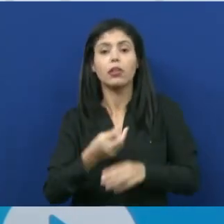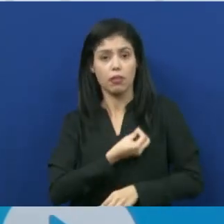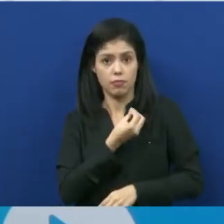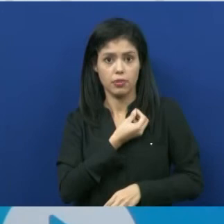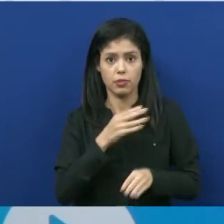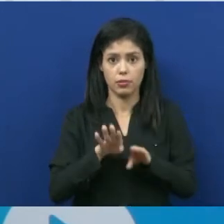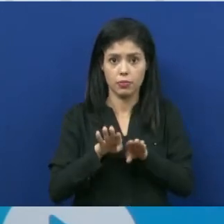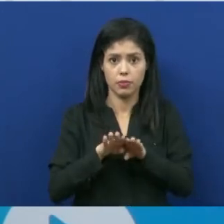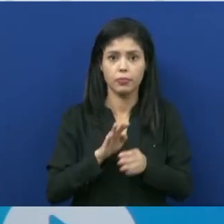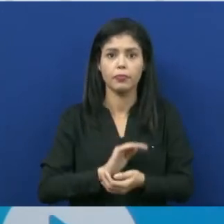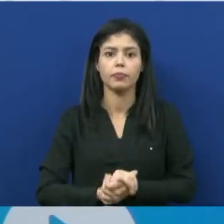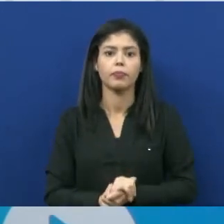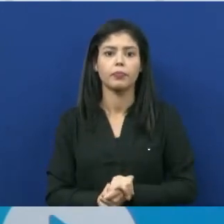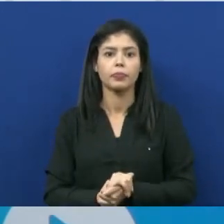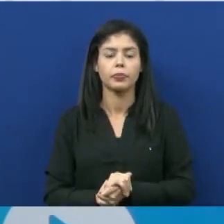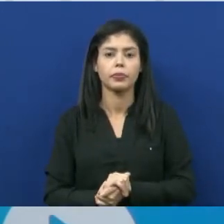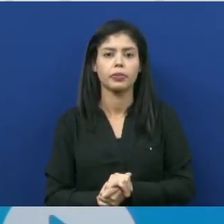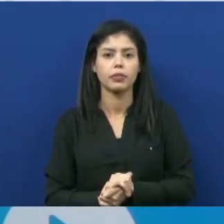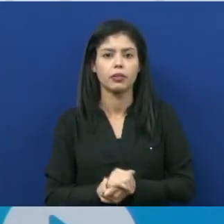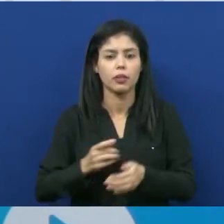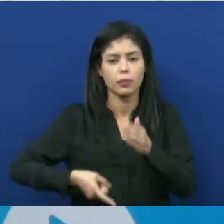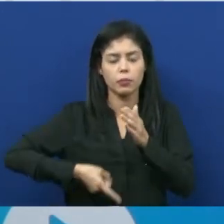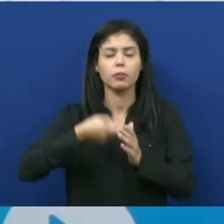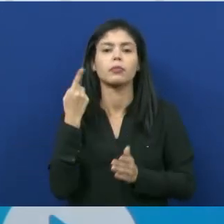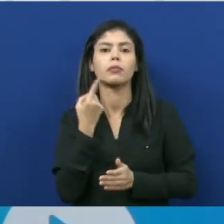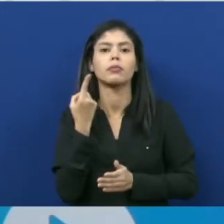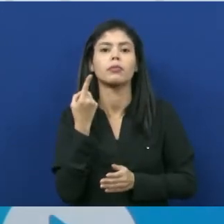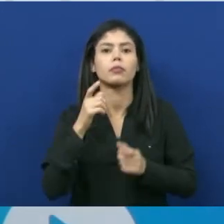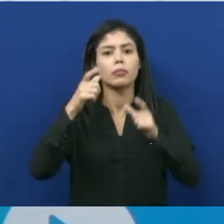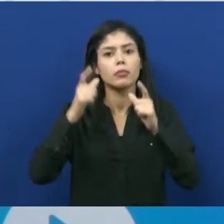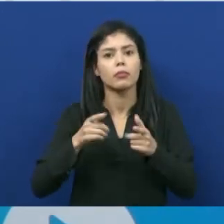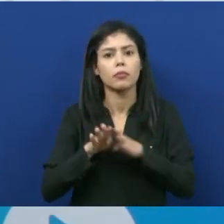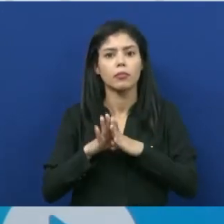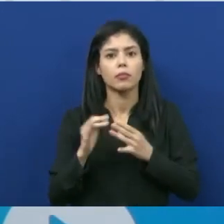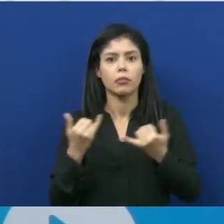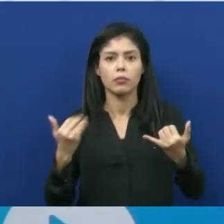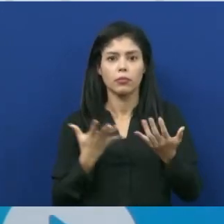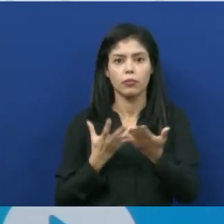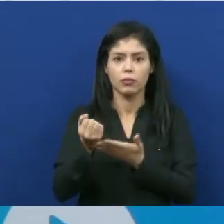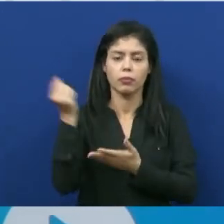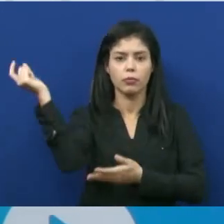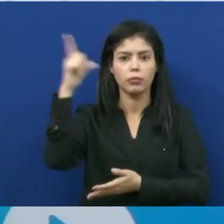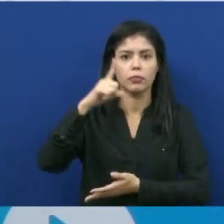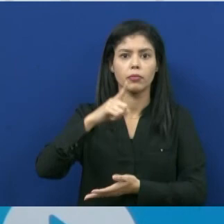vida, vem em primeiro lugar dessa energia que nós recebemos